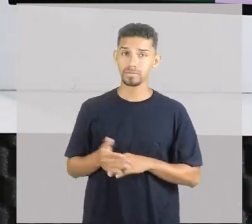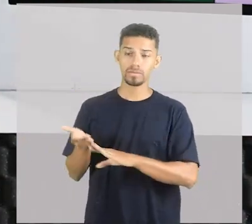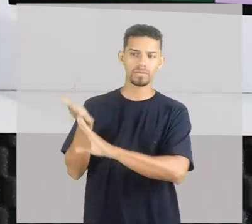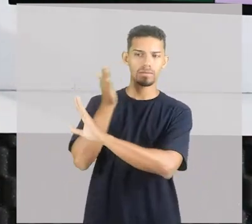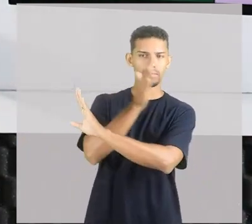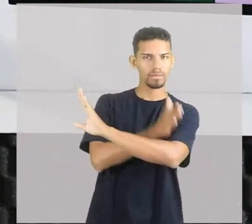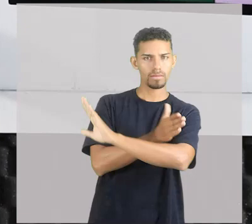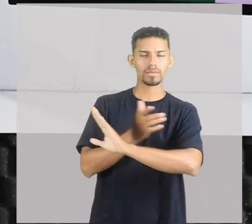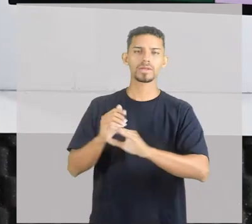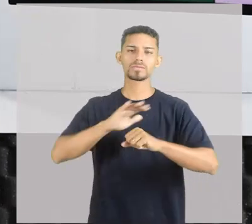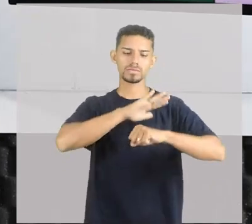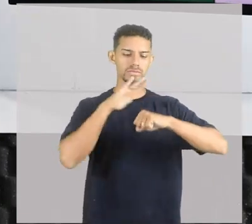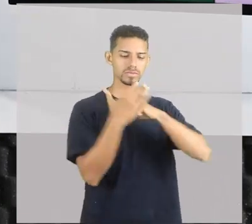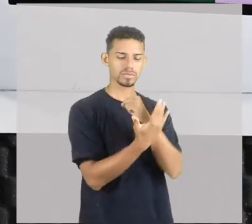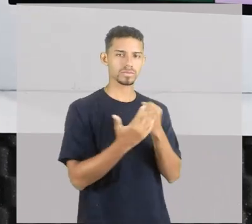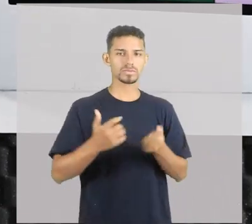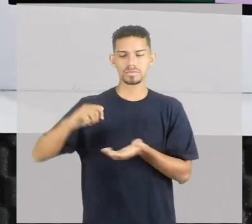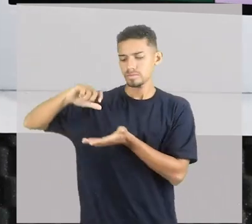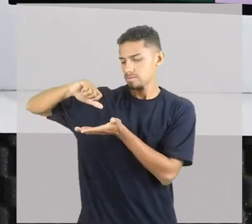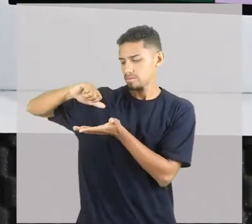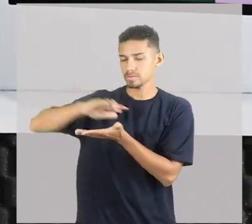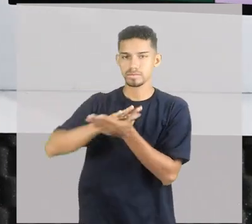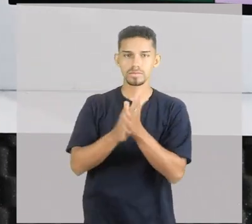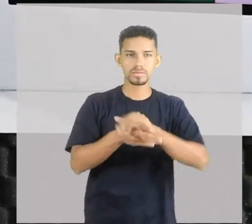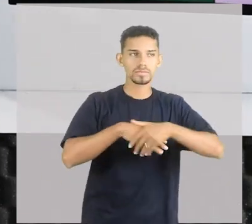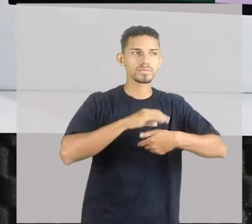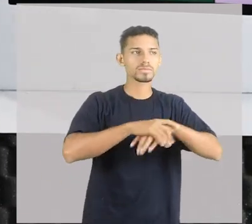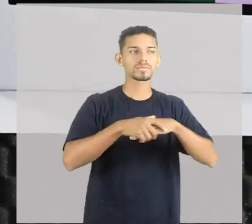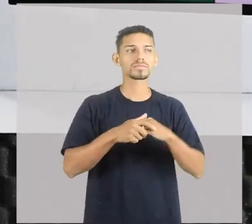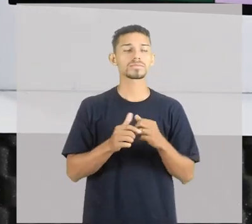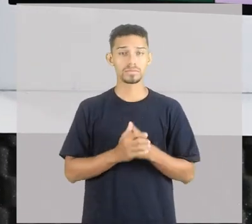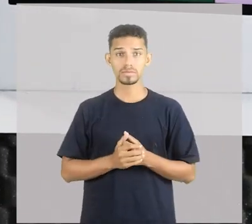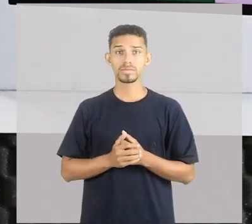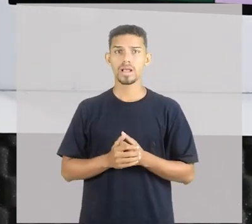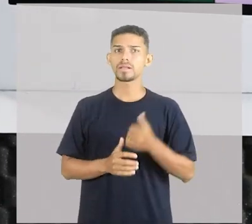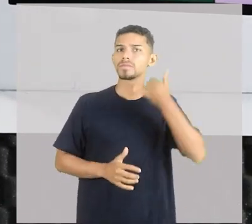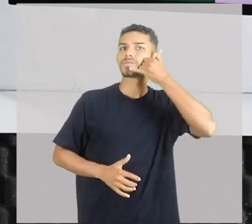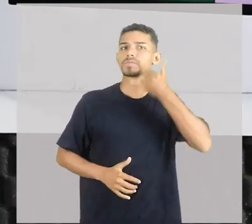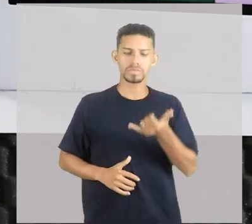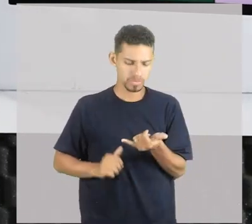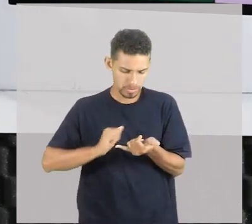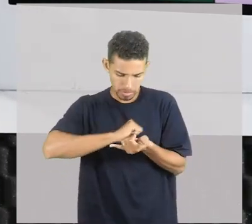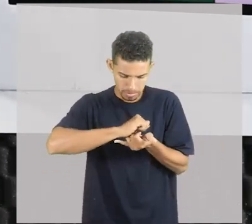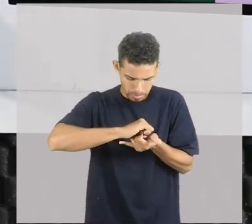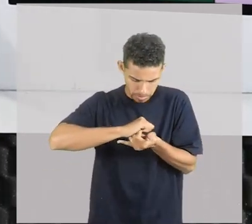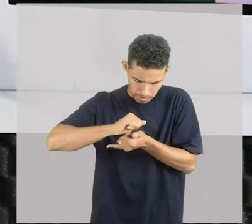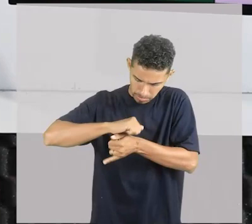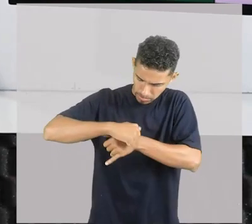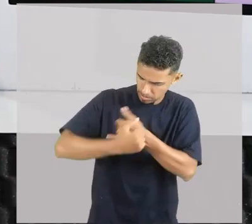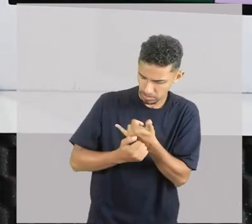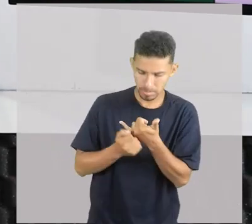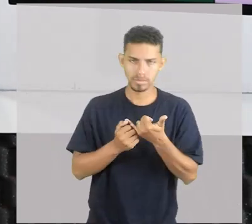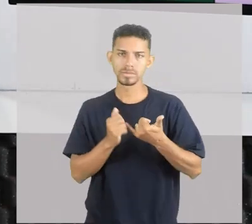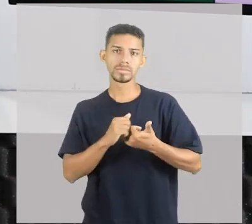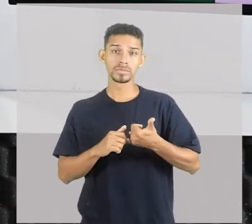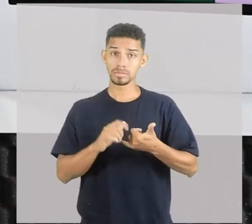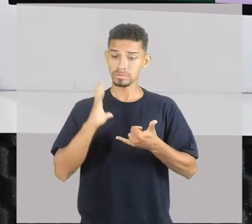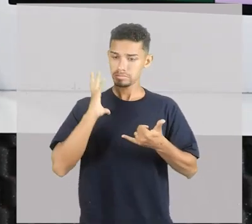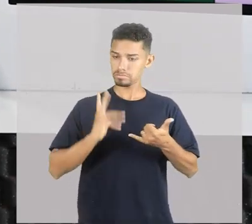a pessoa vai higienizar as mãos e pegava também e acabava higienizando o celular. Só chegava aqui e passava no celular